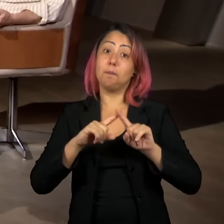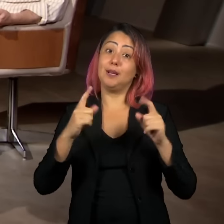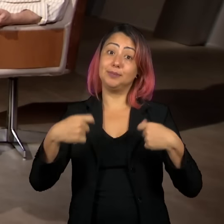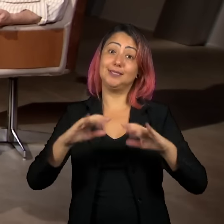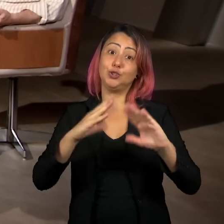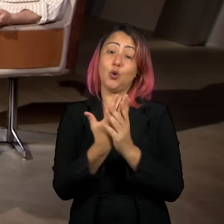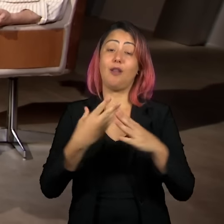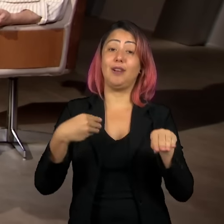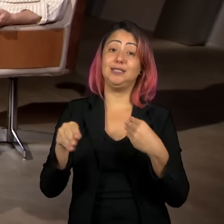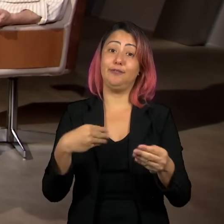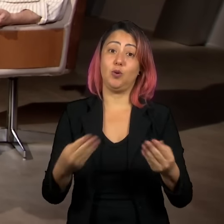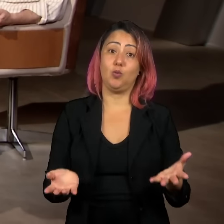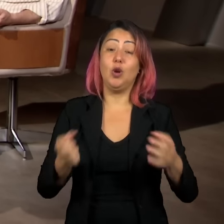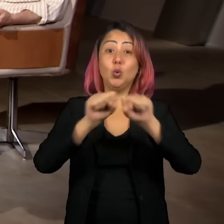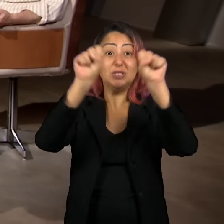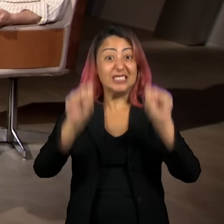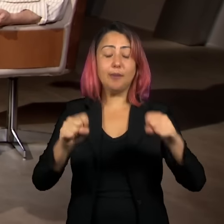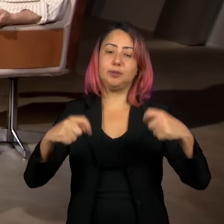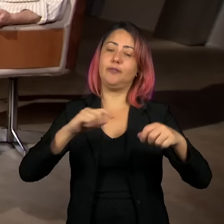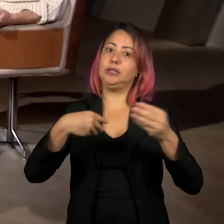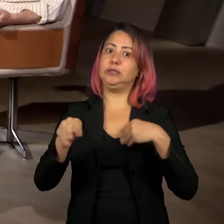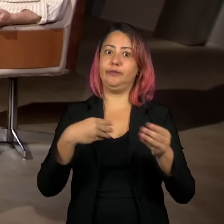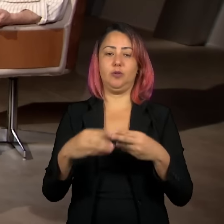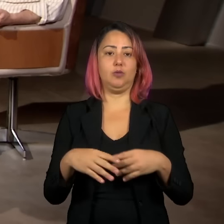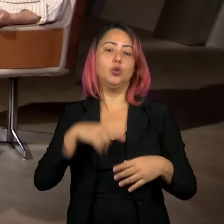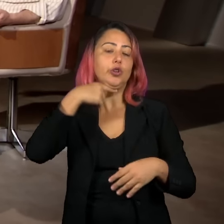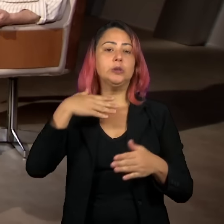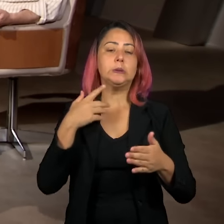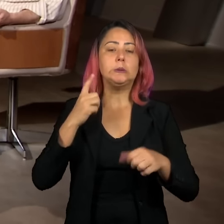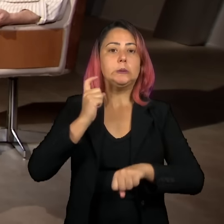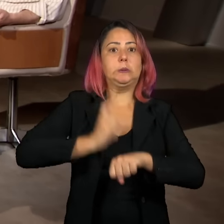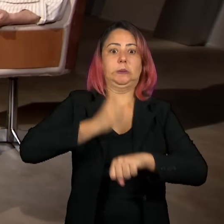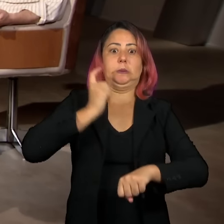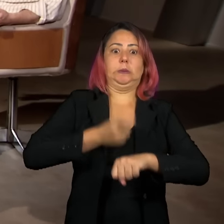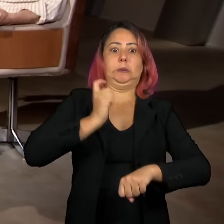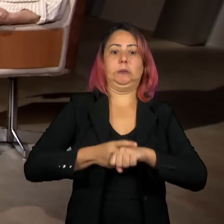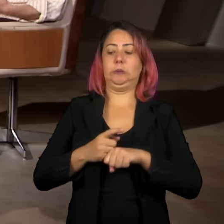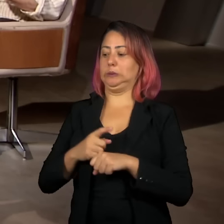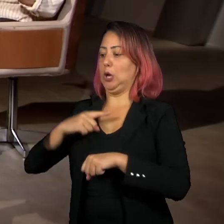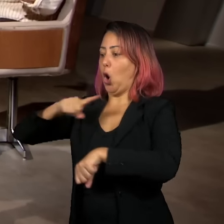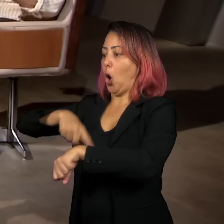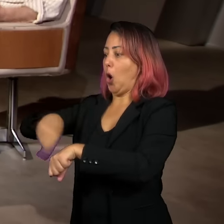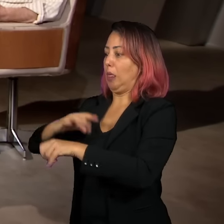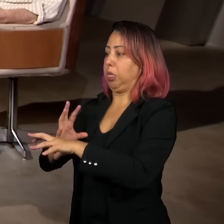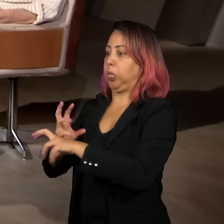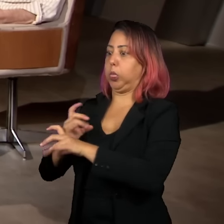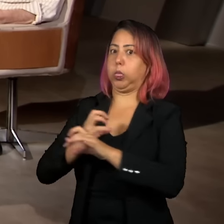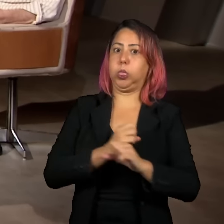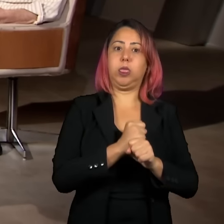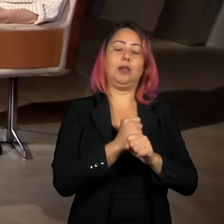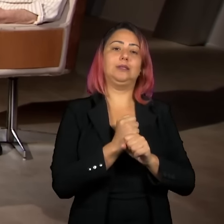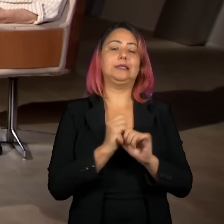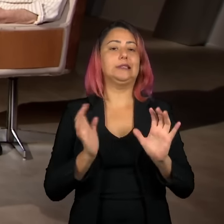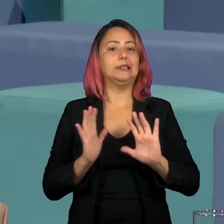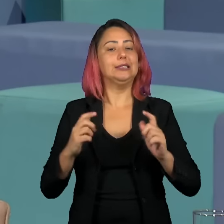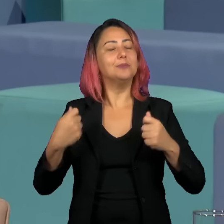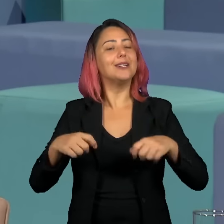sair da rigidez né do número de H da 40 horas né e assim por diante